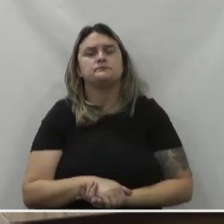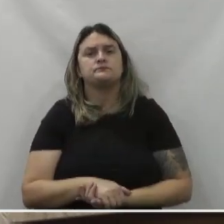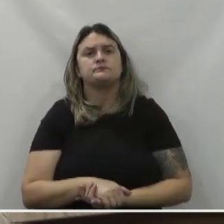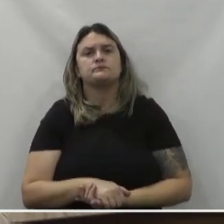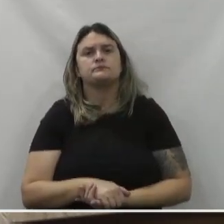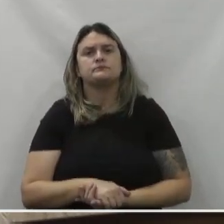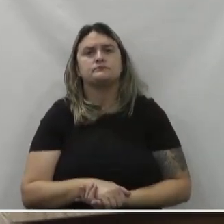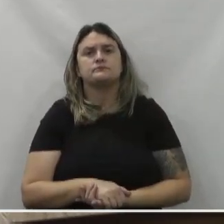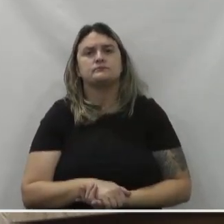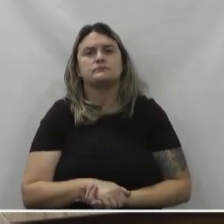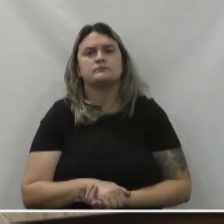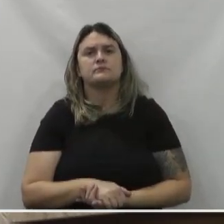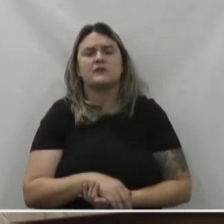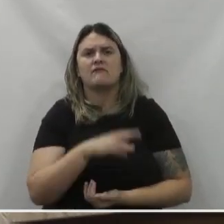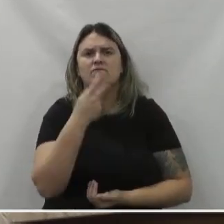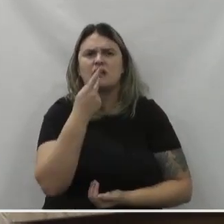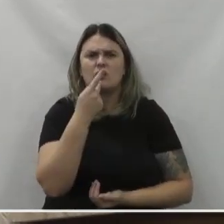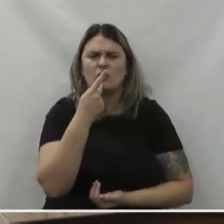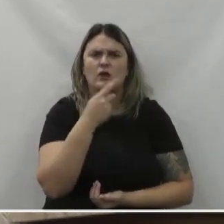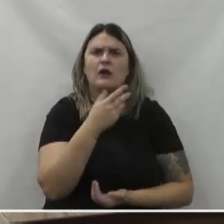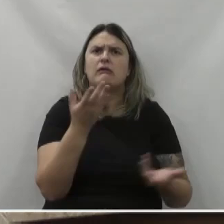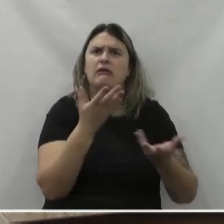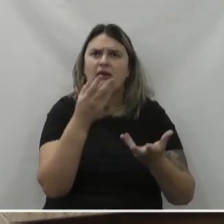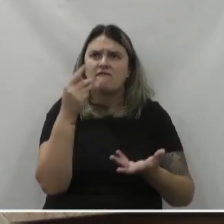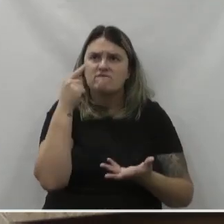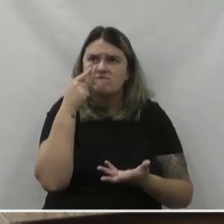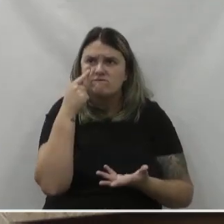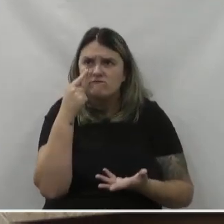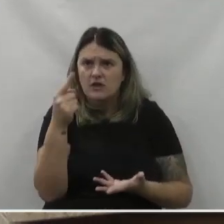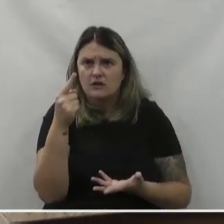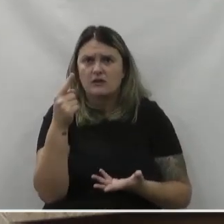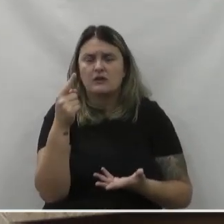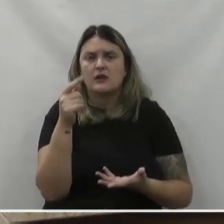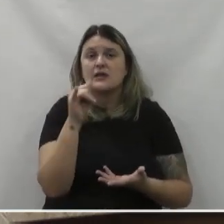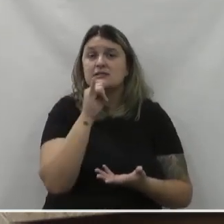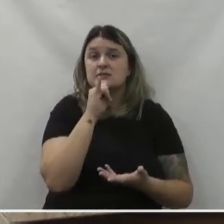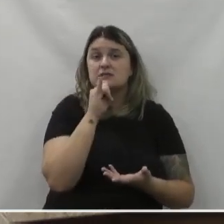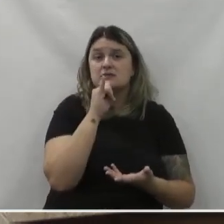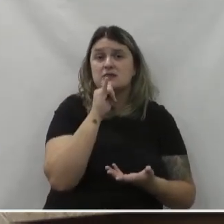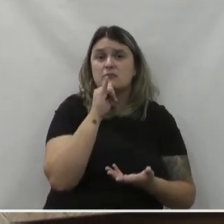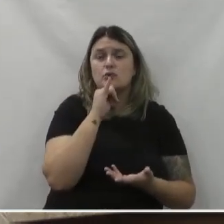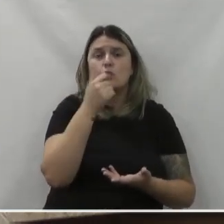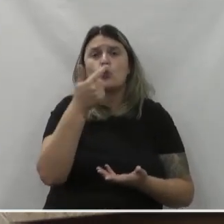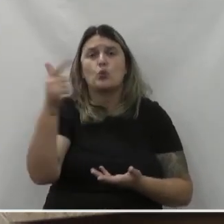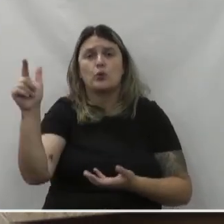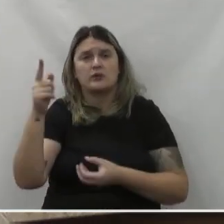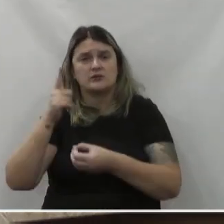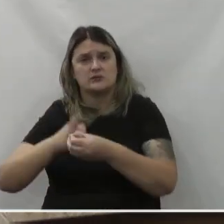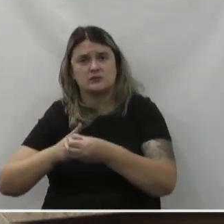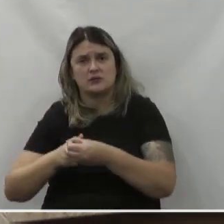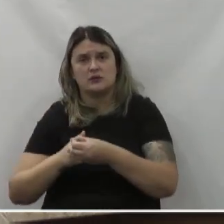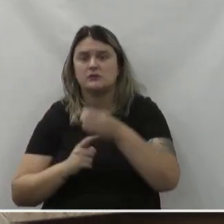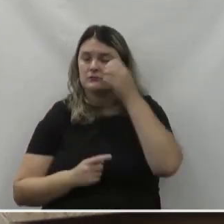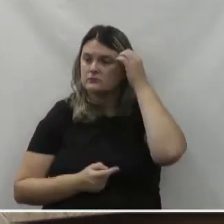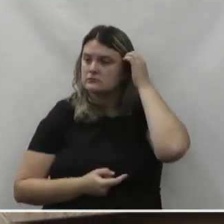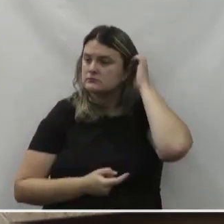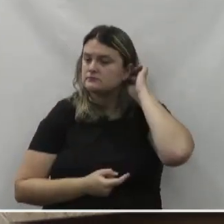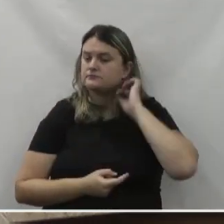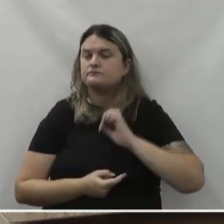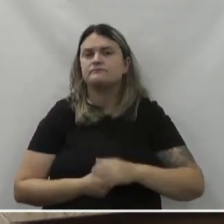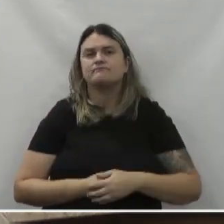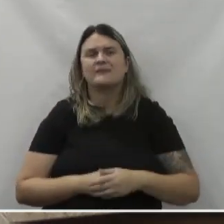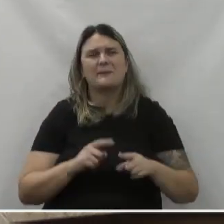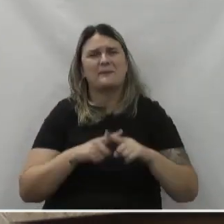uma forma de ver um exemplo de outro município. Mas que